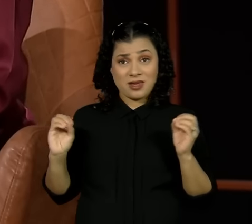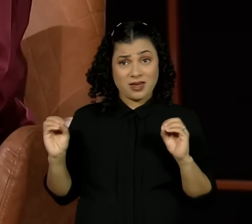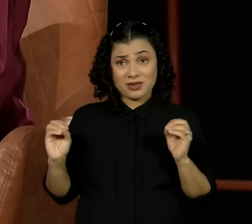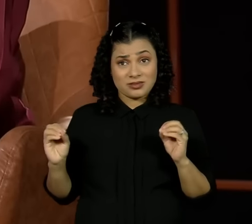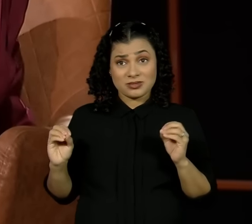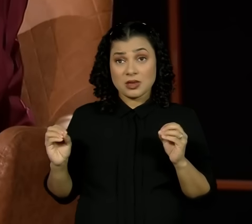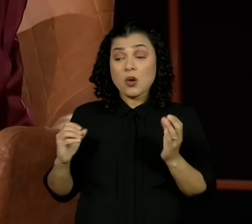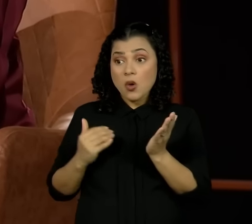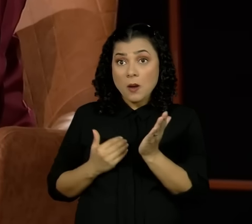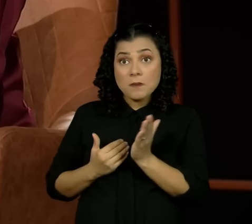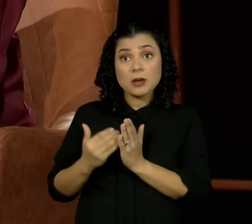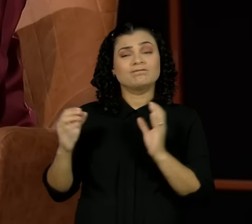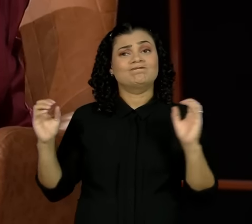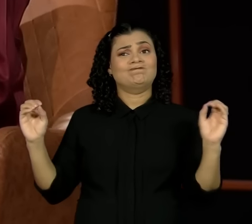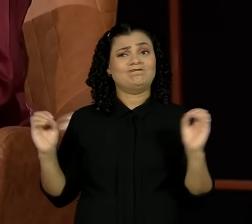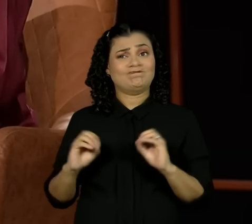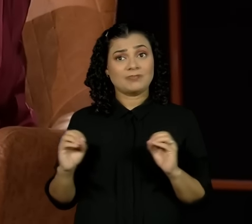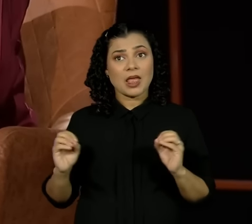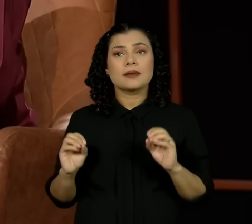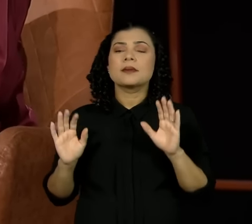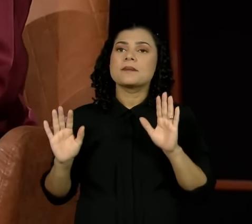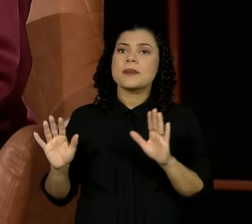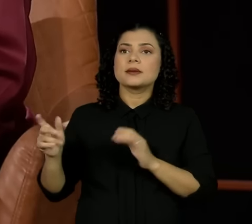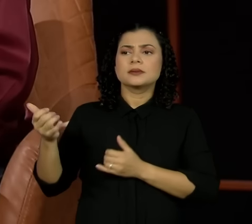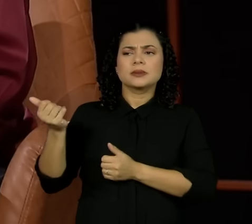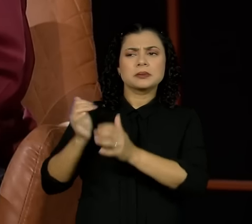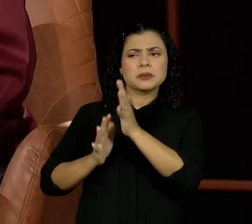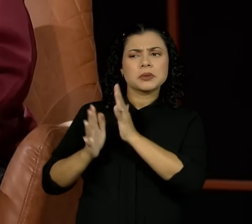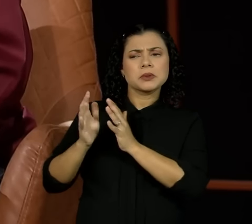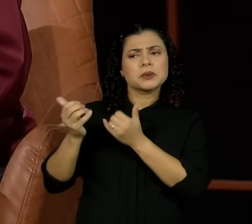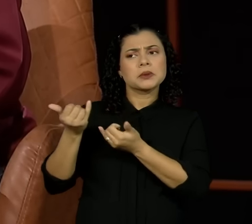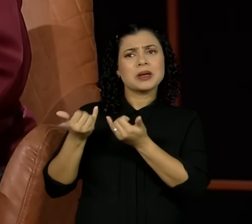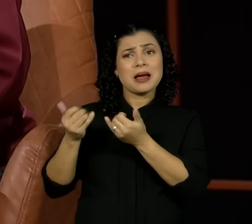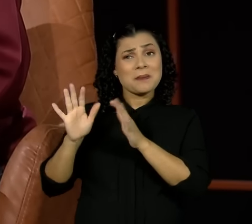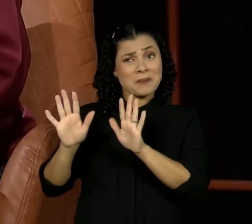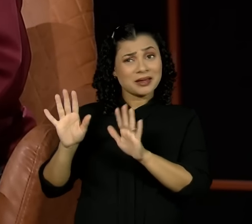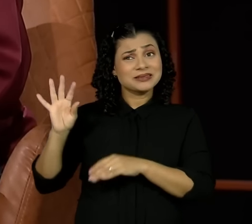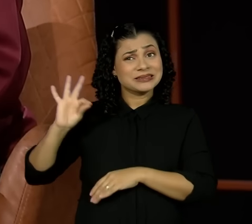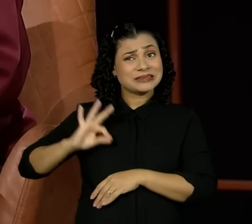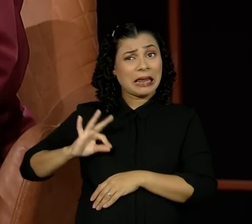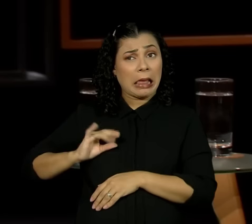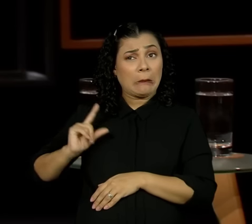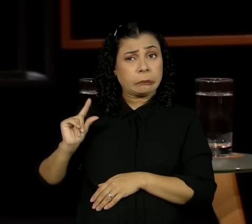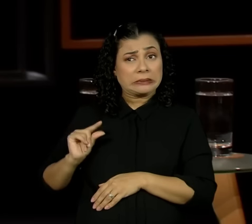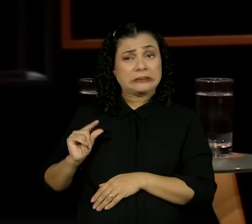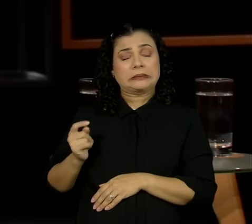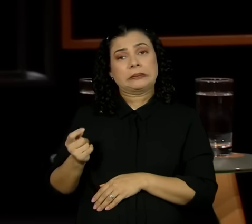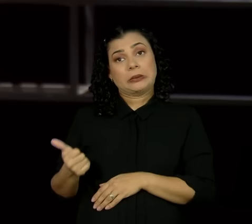primeiros papéis que eu consegui. Mas aí, o salário ainda era pior do que a minha atuação.